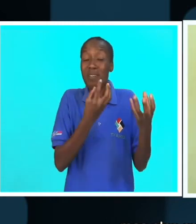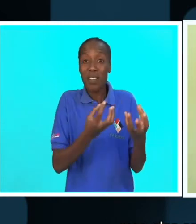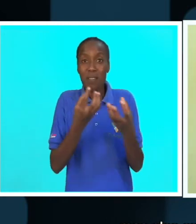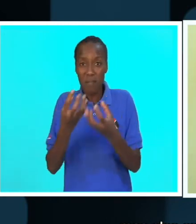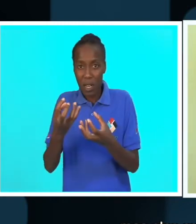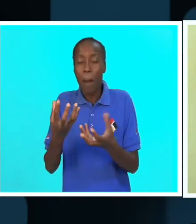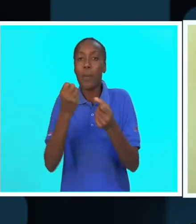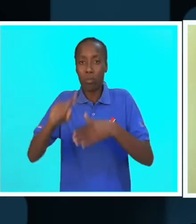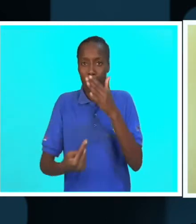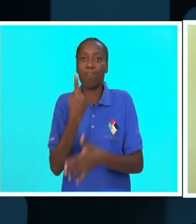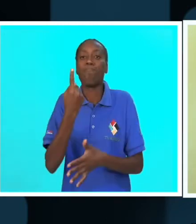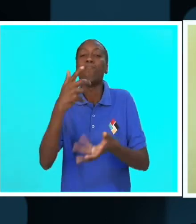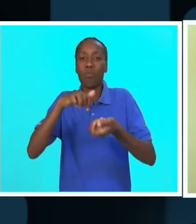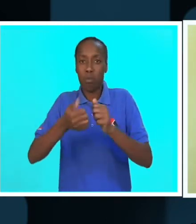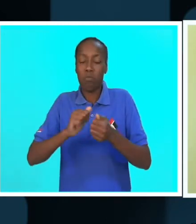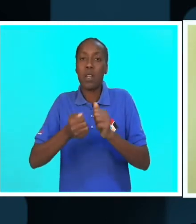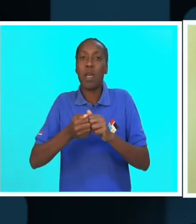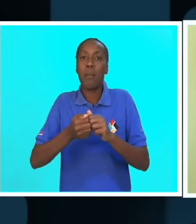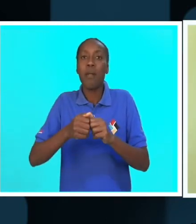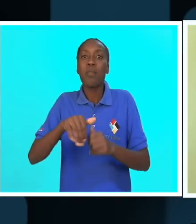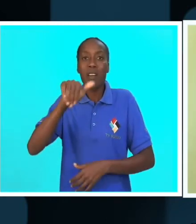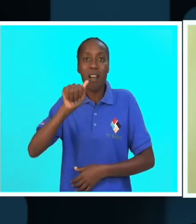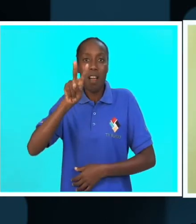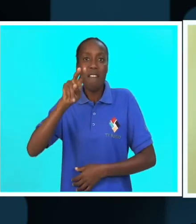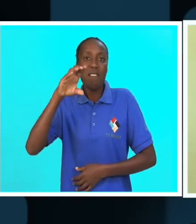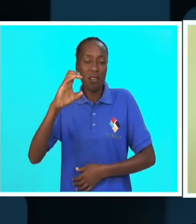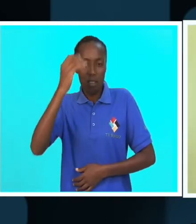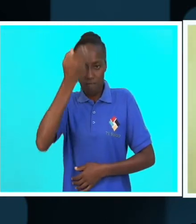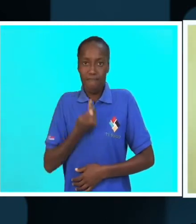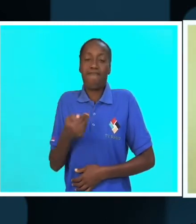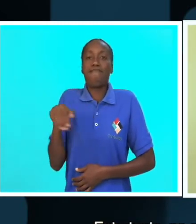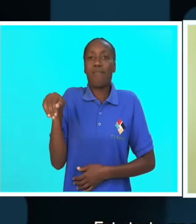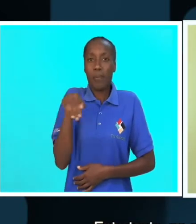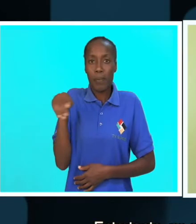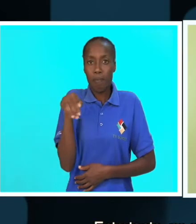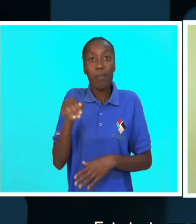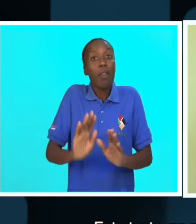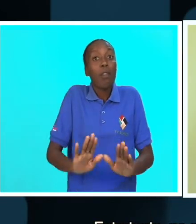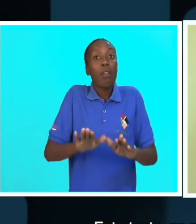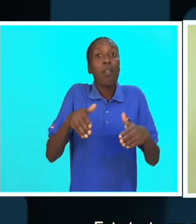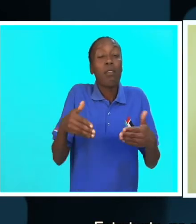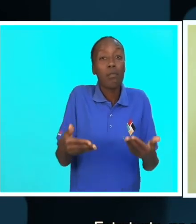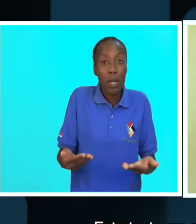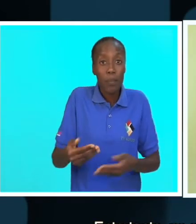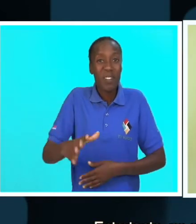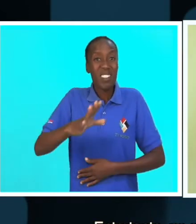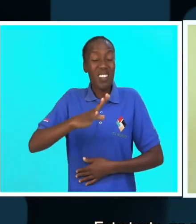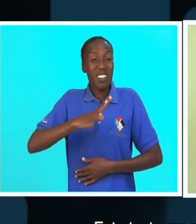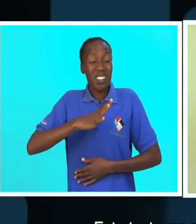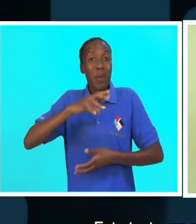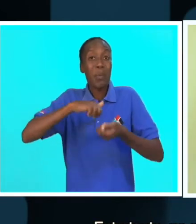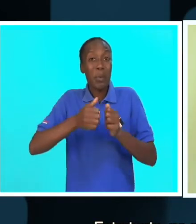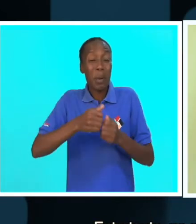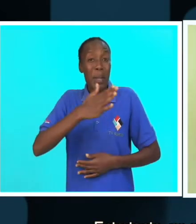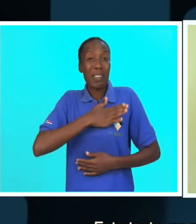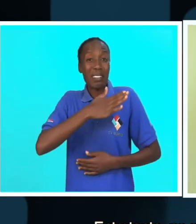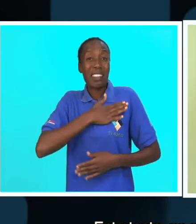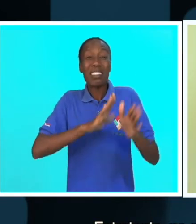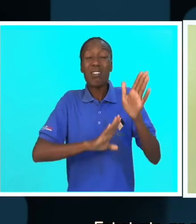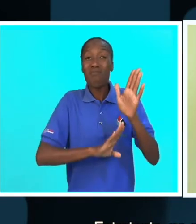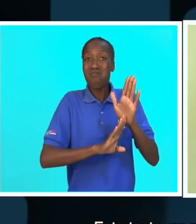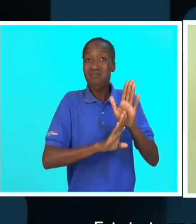destas doenças que podem evoluir com uma paralisia. Entretanto, no caso de uma hipertensão, que é a